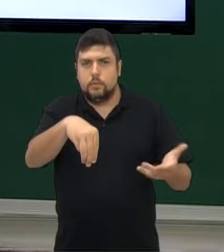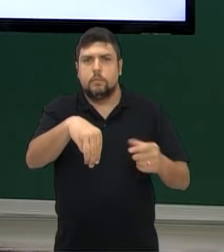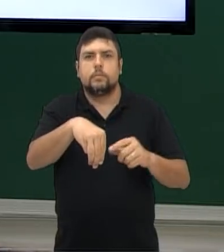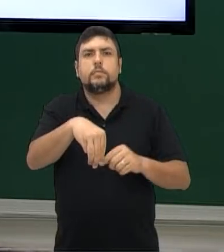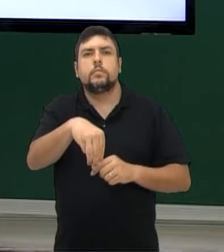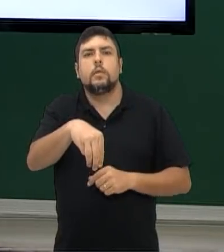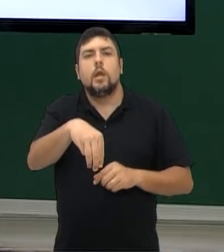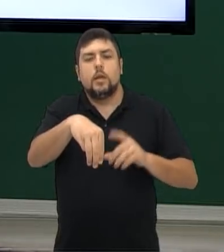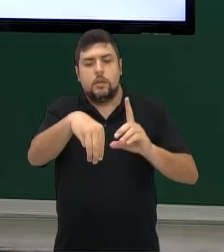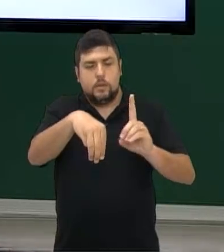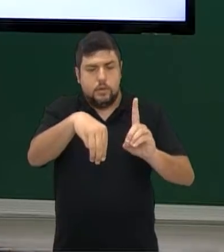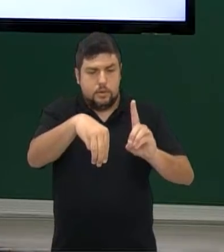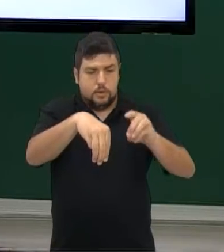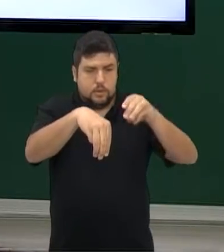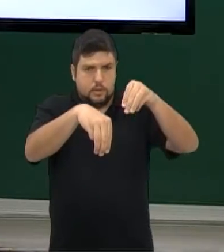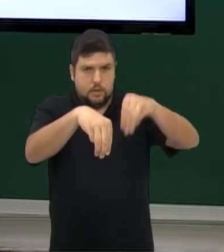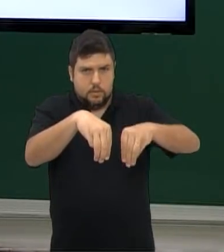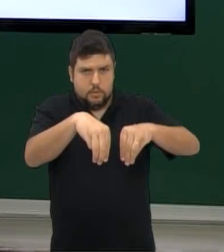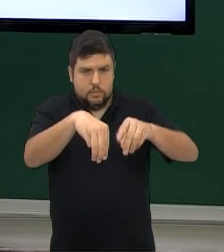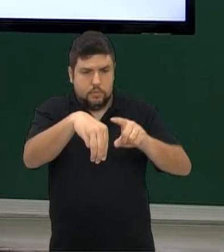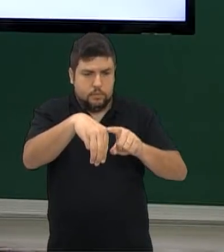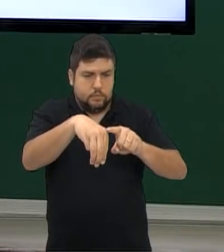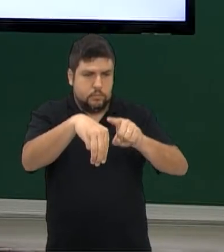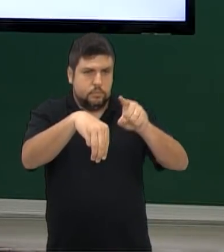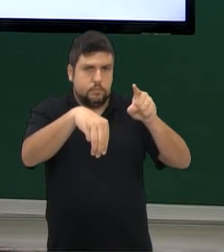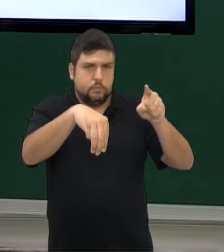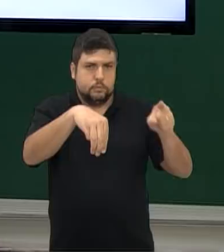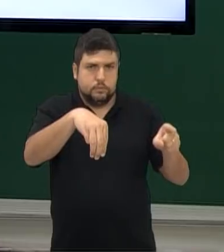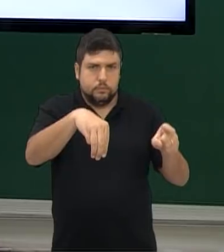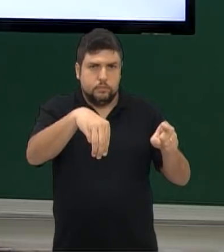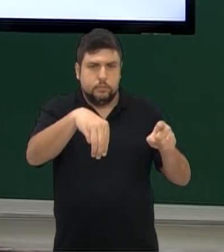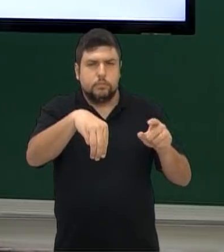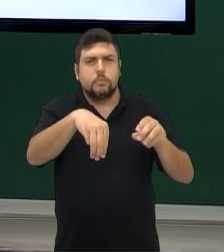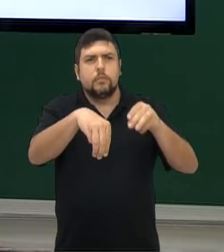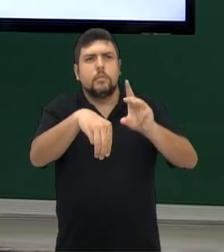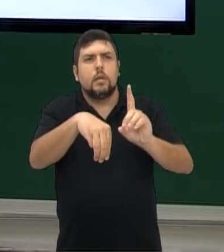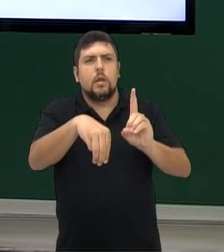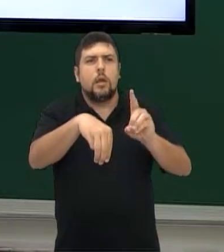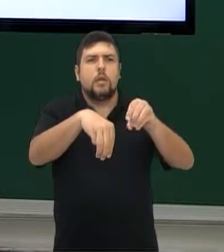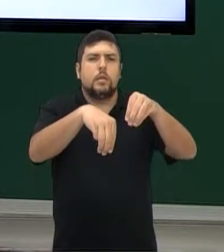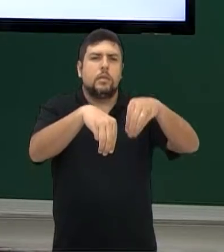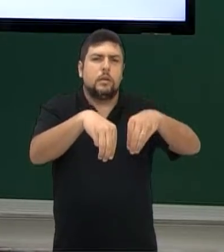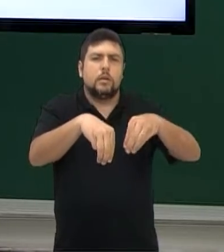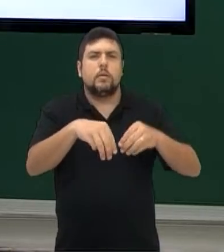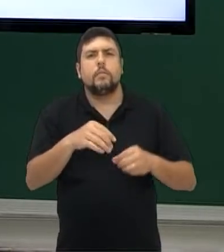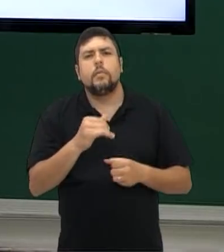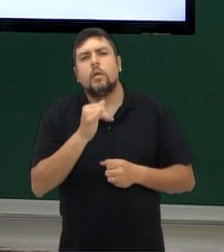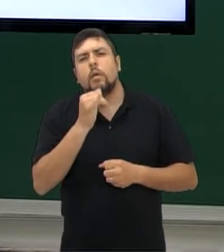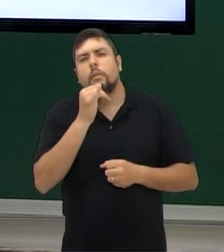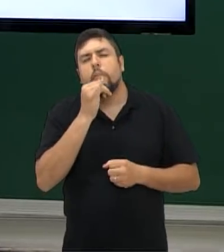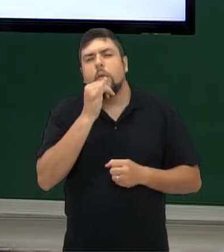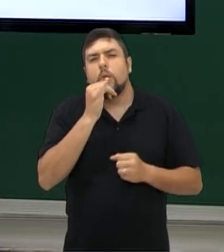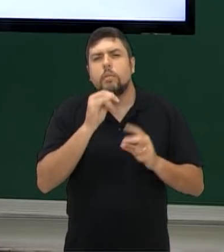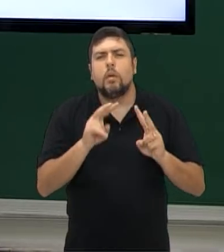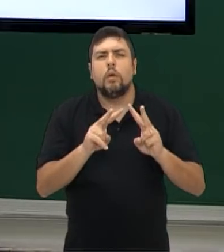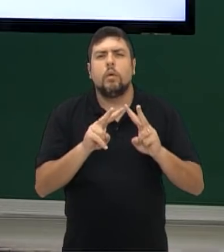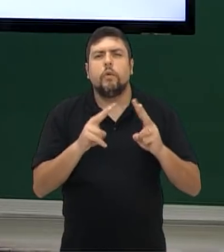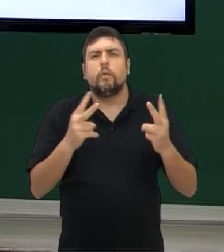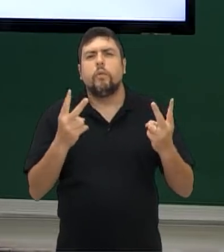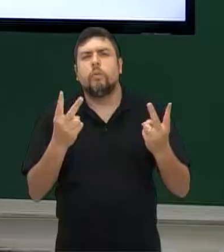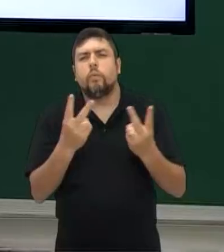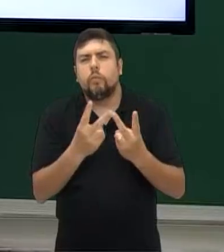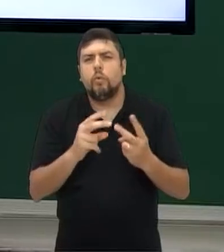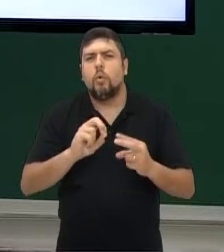verdade? Então, eu tenho decímetro, que ela é usada quando a gente vai falar de volume ou